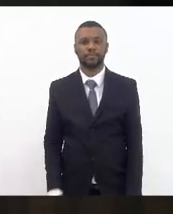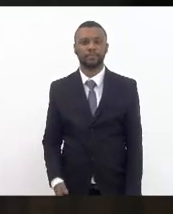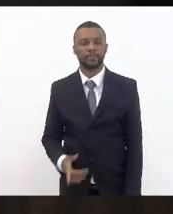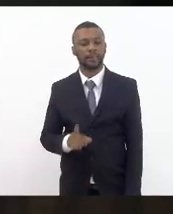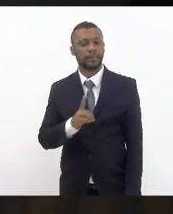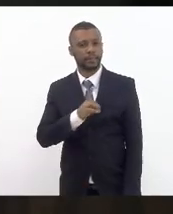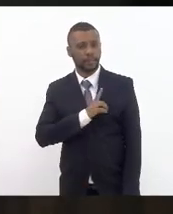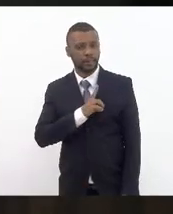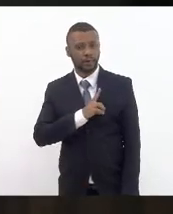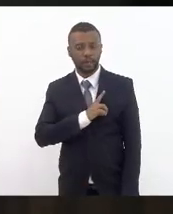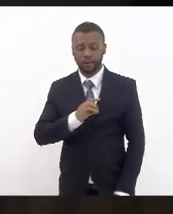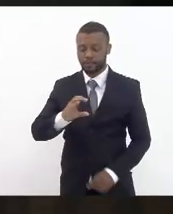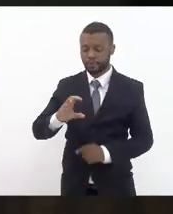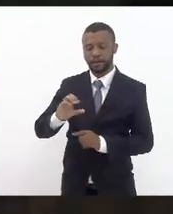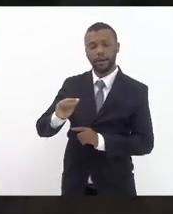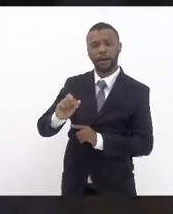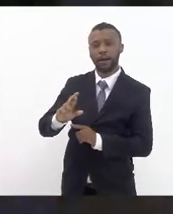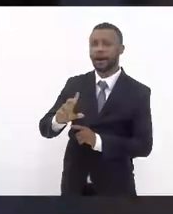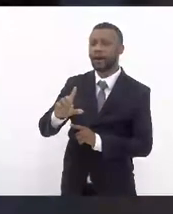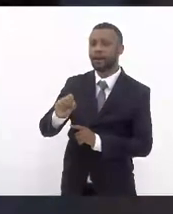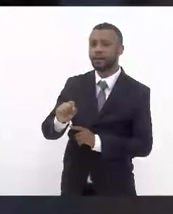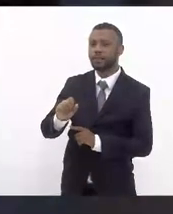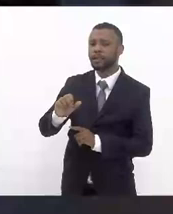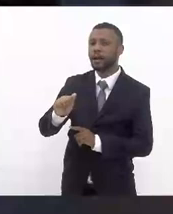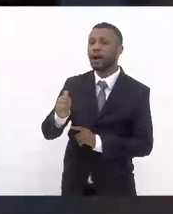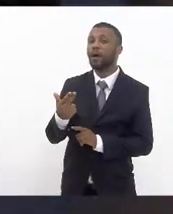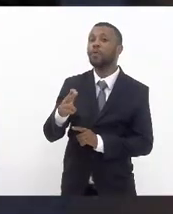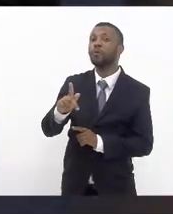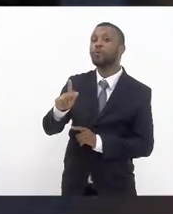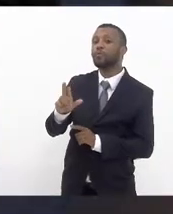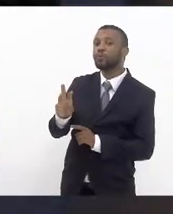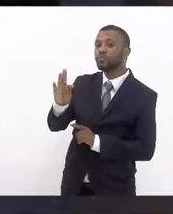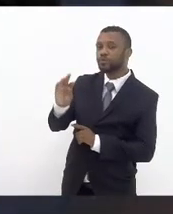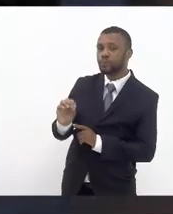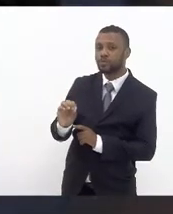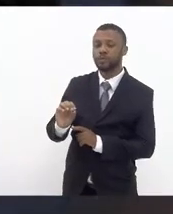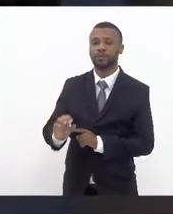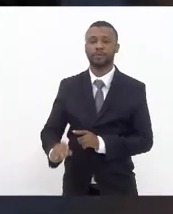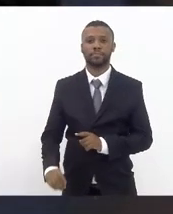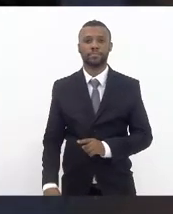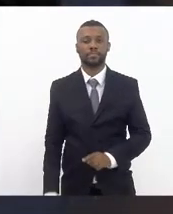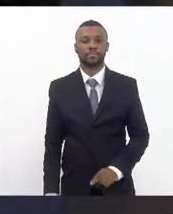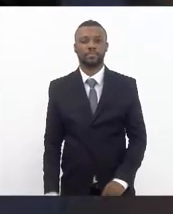Delegado Carlos Augusto. Delegado Carlos Augusto.